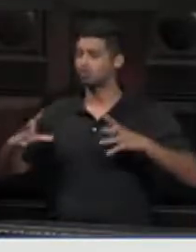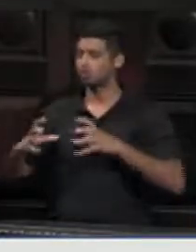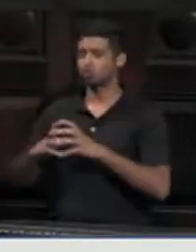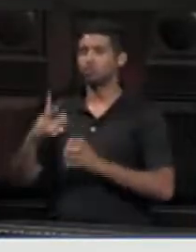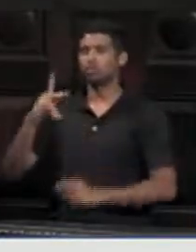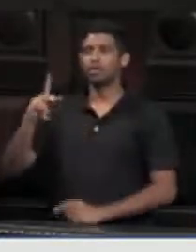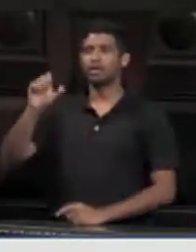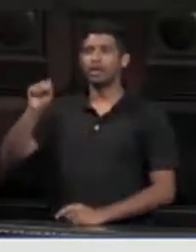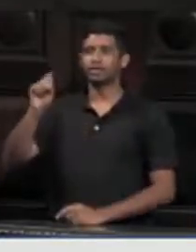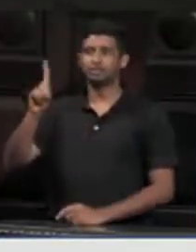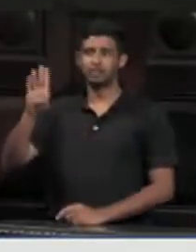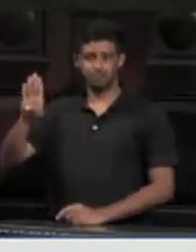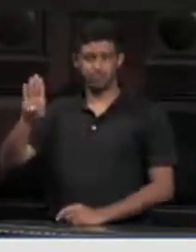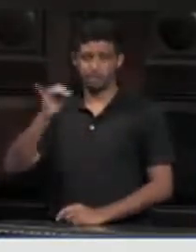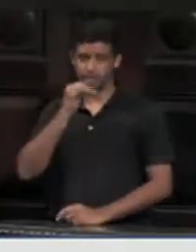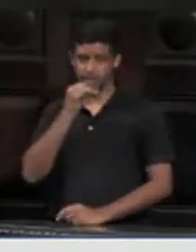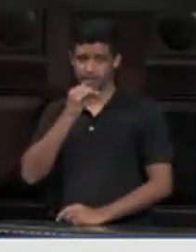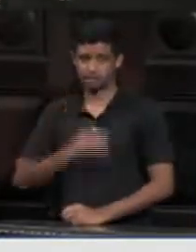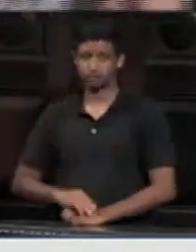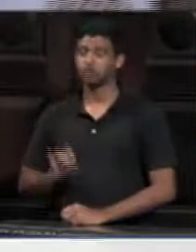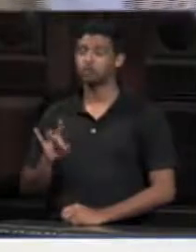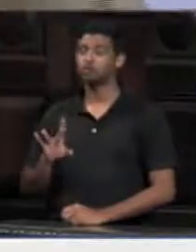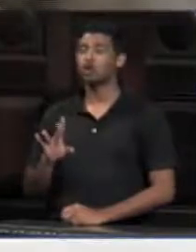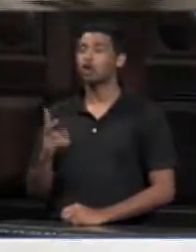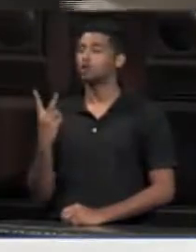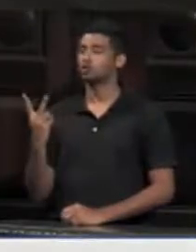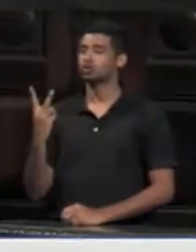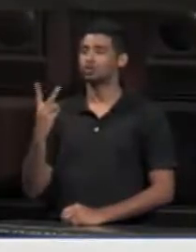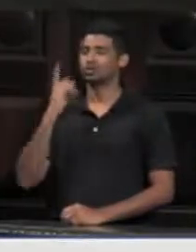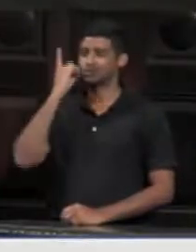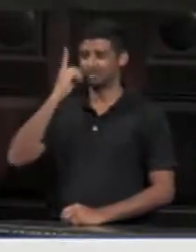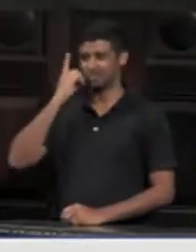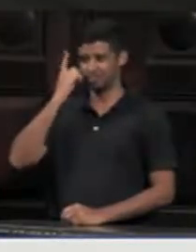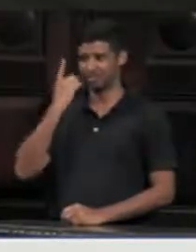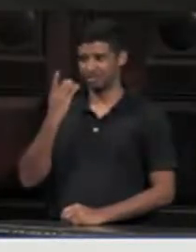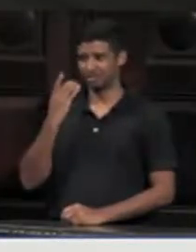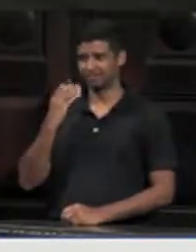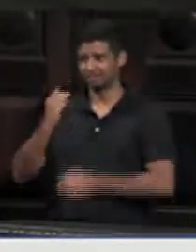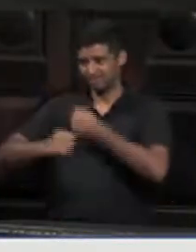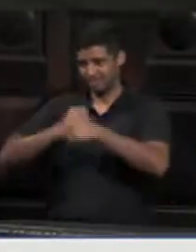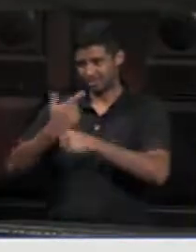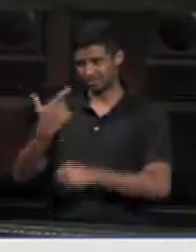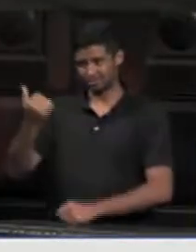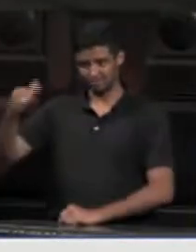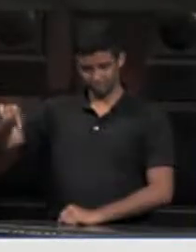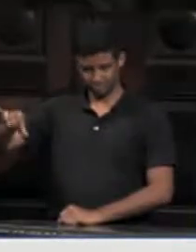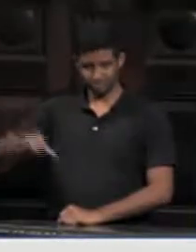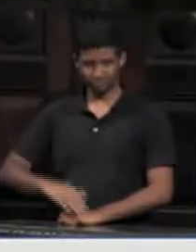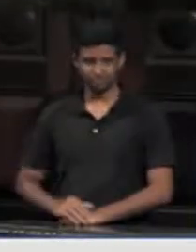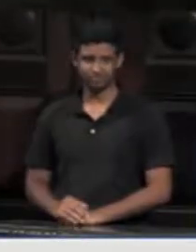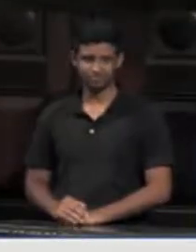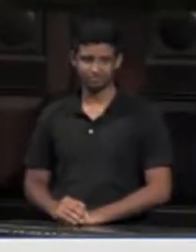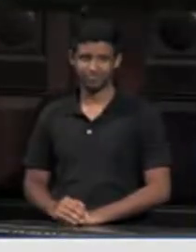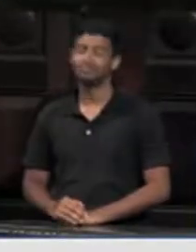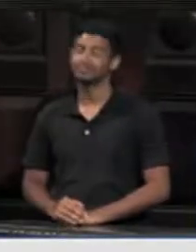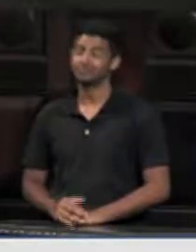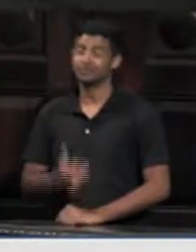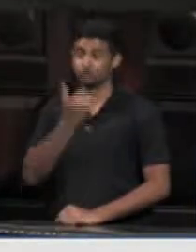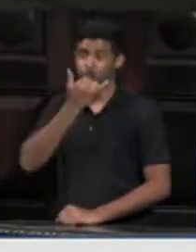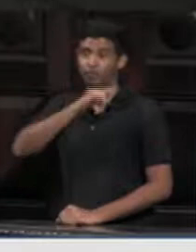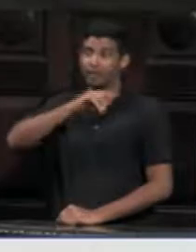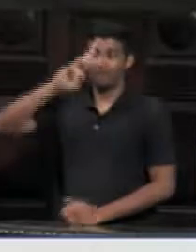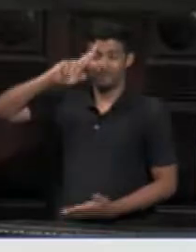por exemplo, que só terá 2 deputados na próxima legislatura. Partido importante como o PCdoB, deputado.